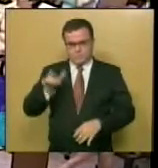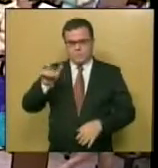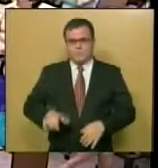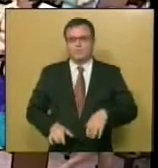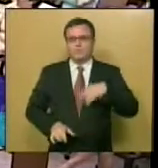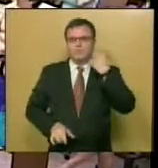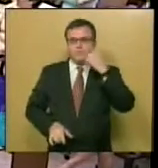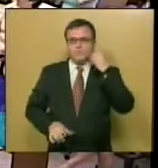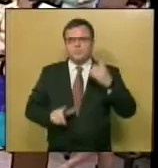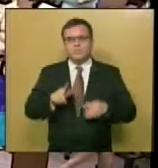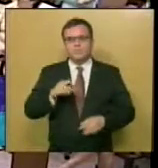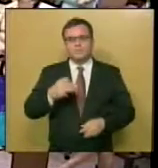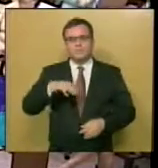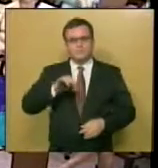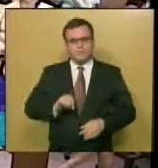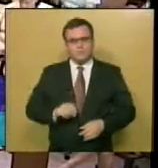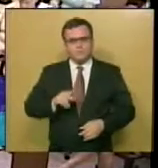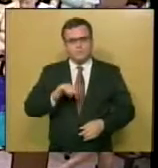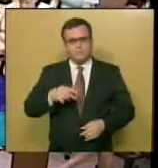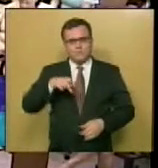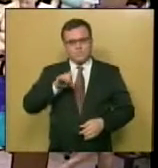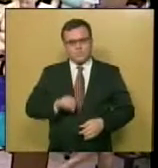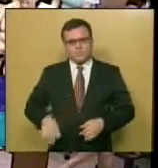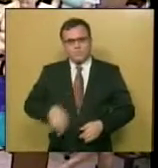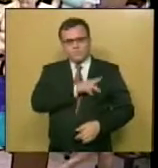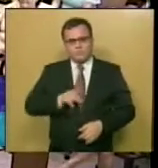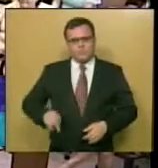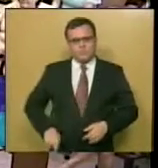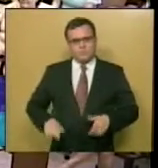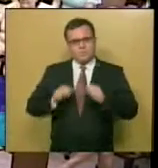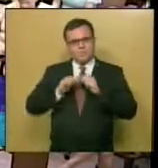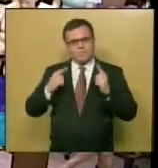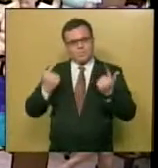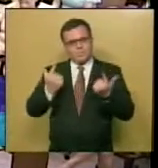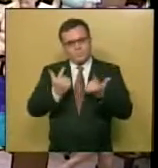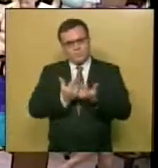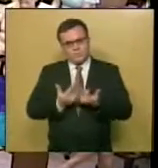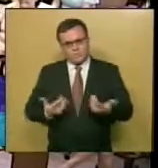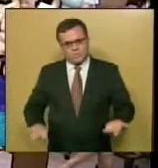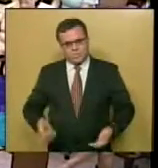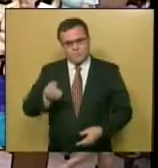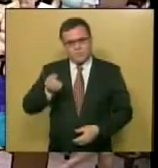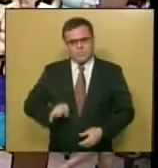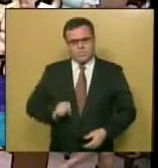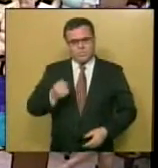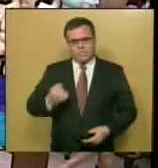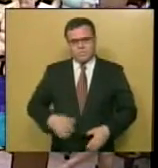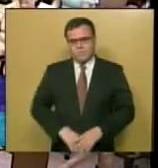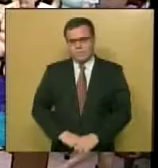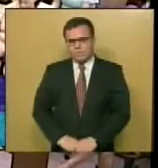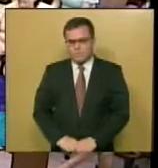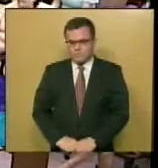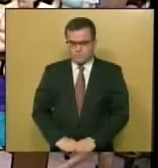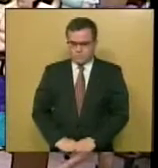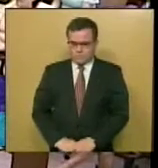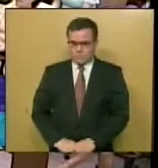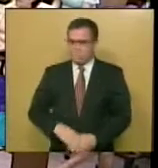deputado Luciano Bispo de Lima, presidente da Assembleia Legislativa do Estado de Sergipe.